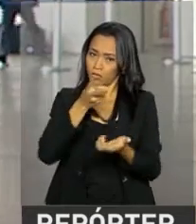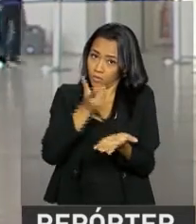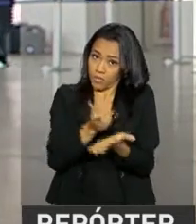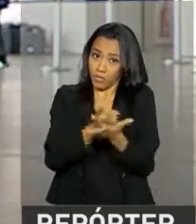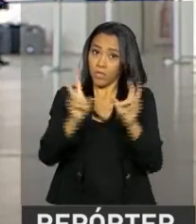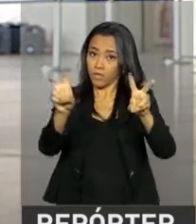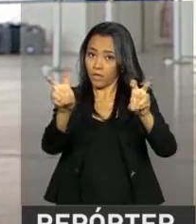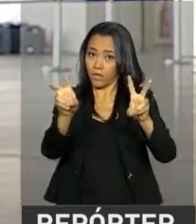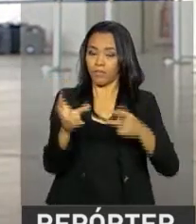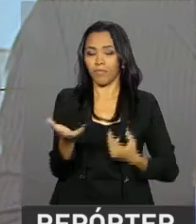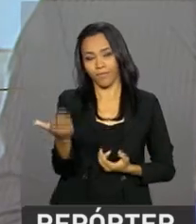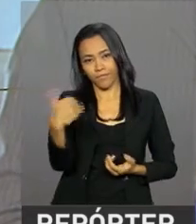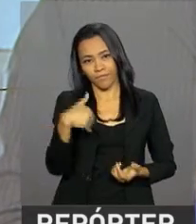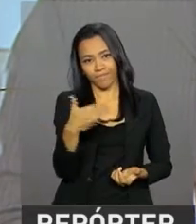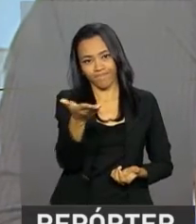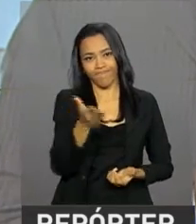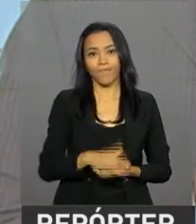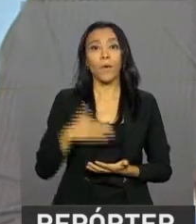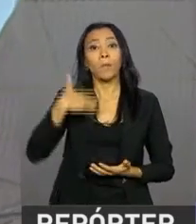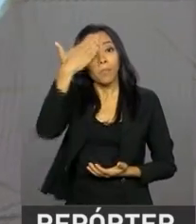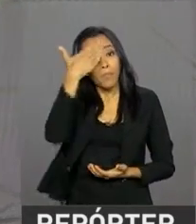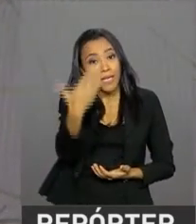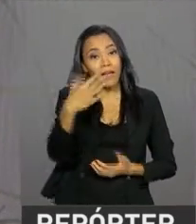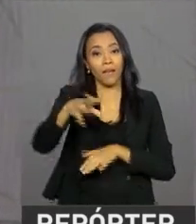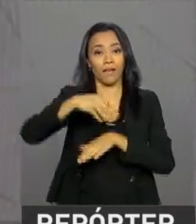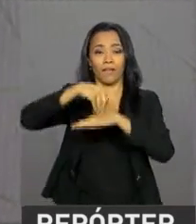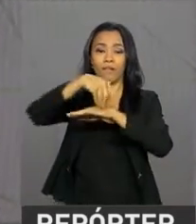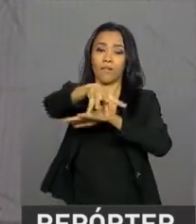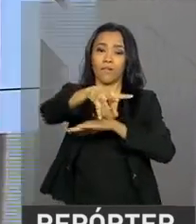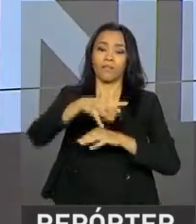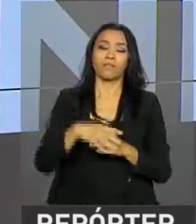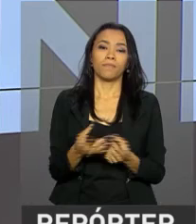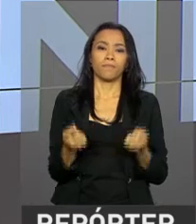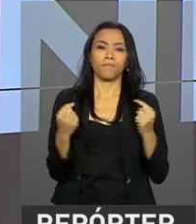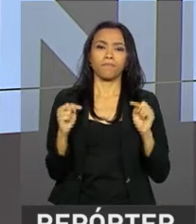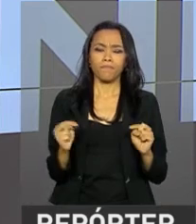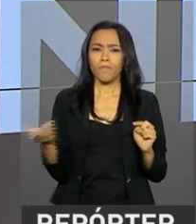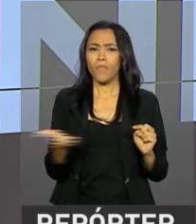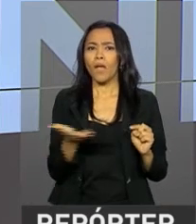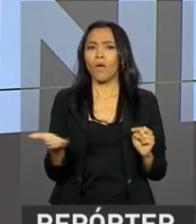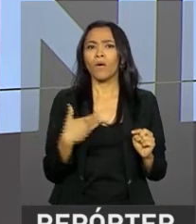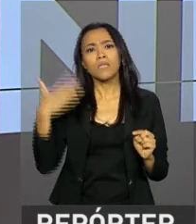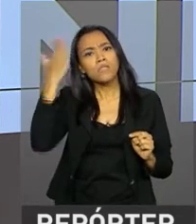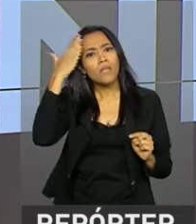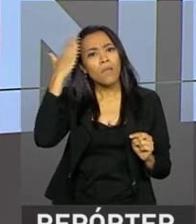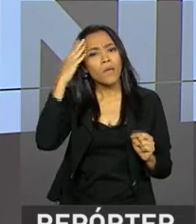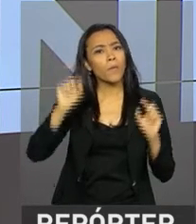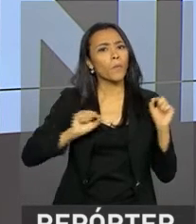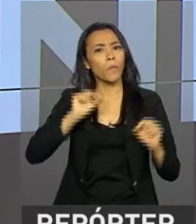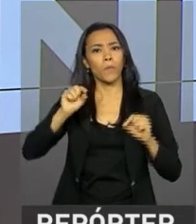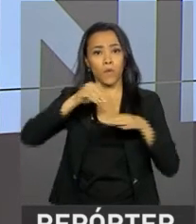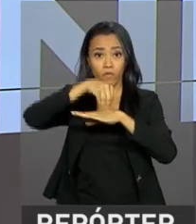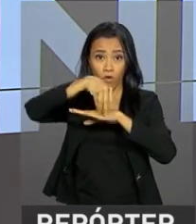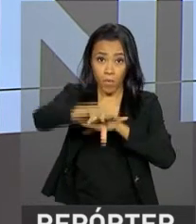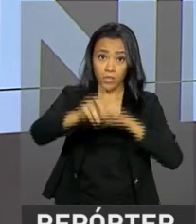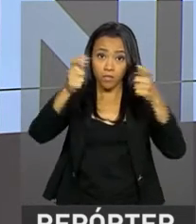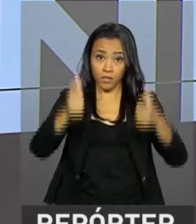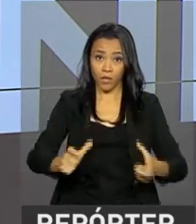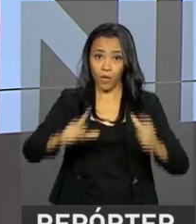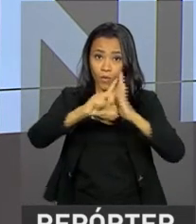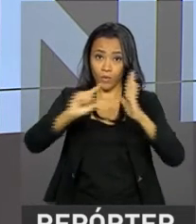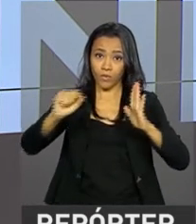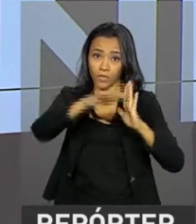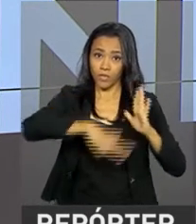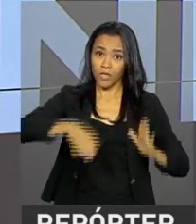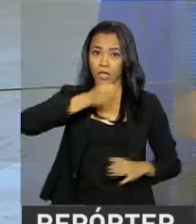leandro volta com você obrigado joão pelas suas informações e vamos agora saber as informações do palácio do planalto quem